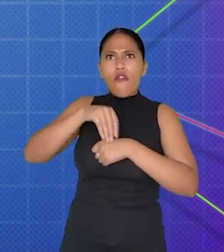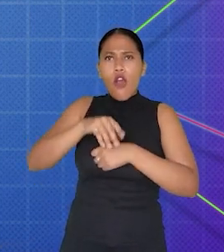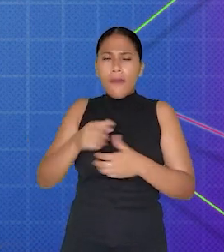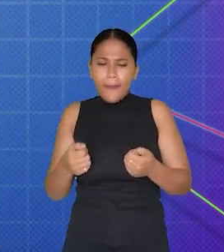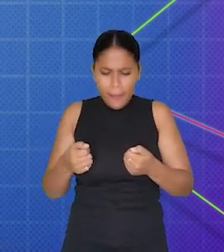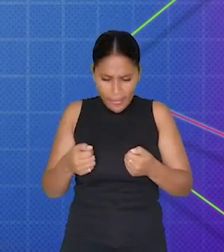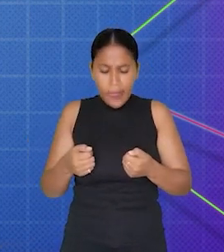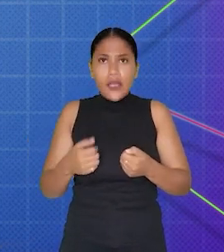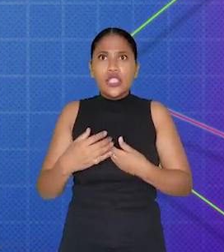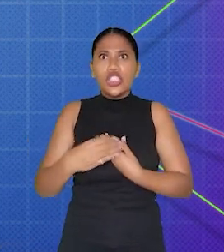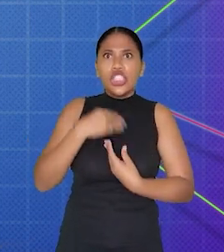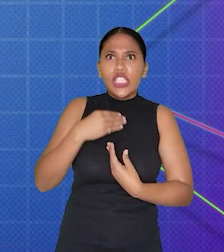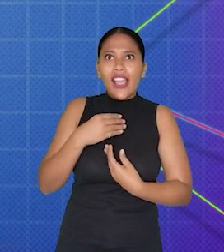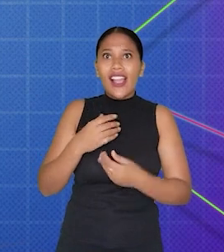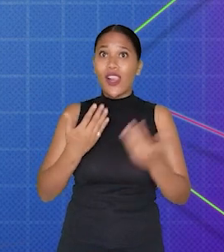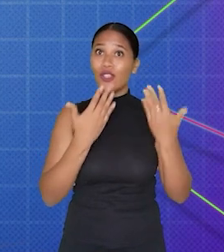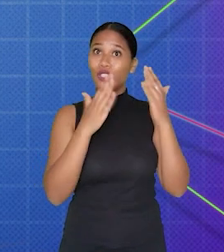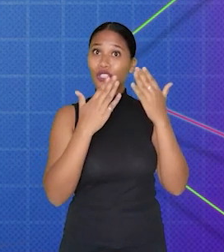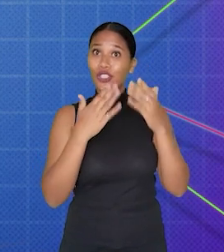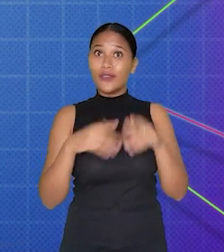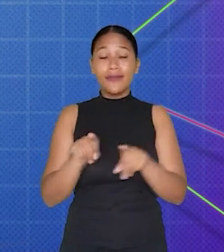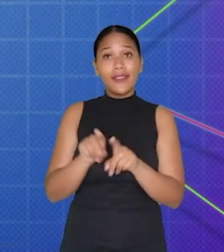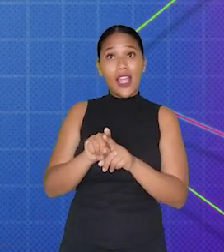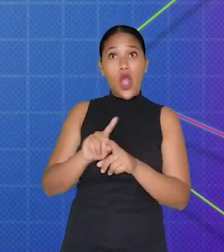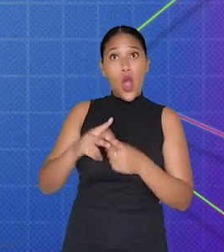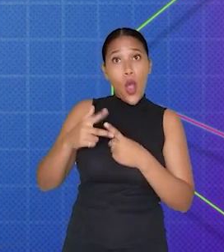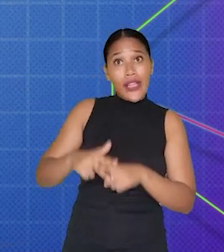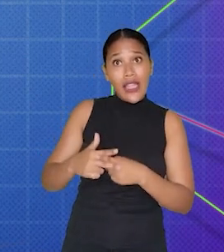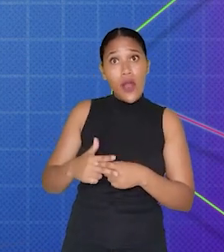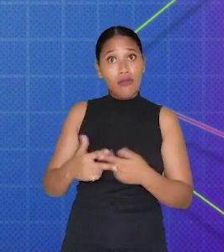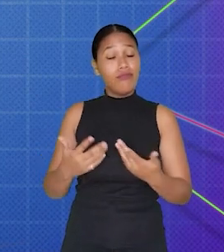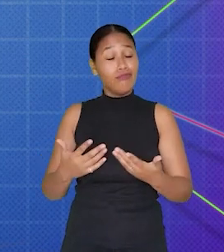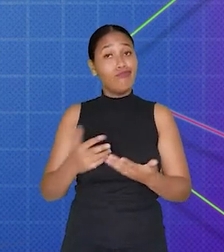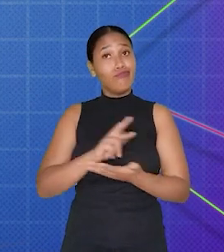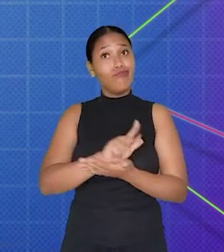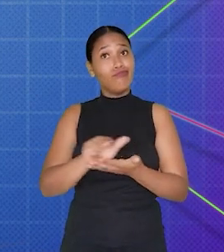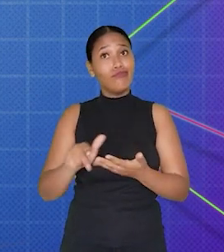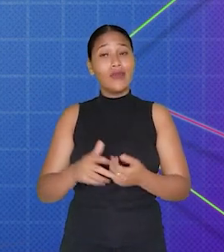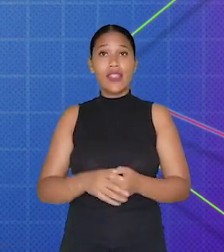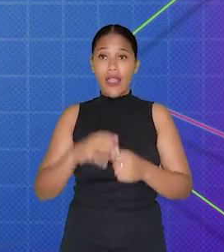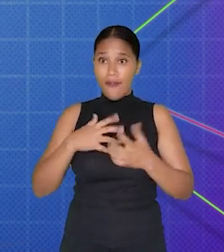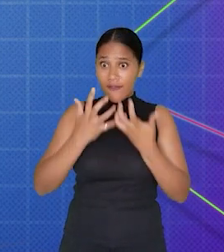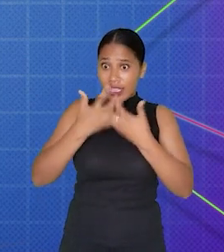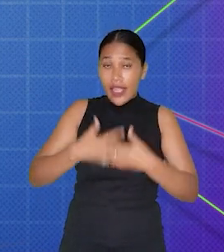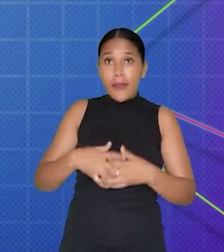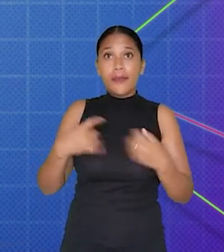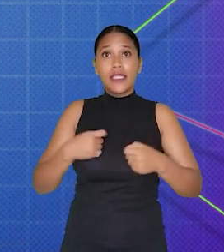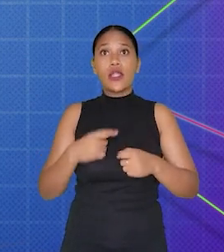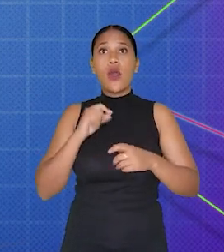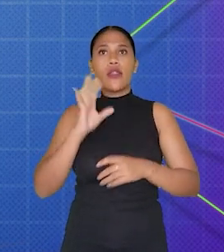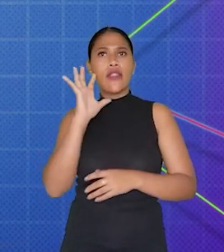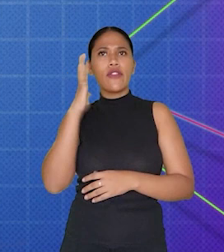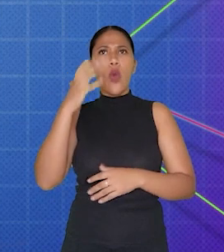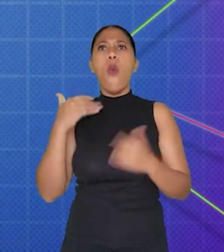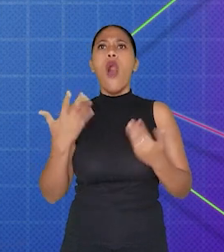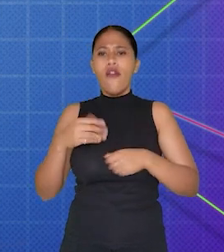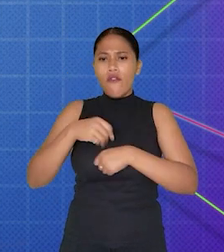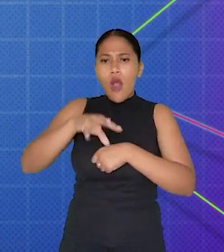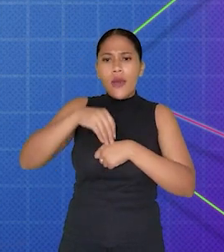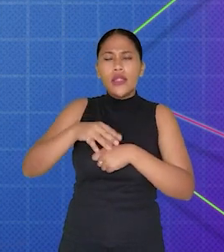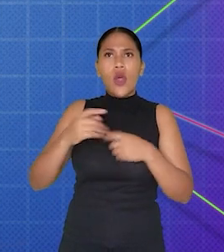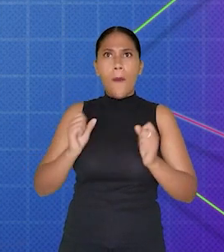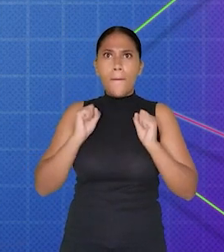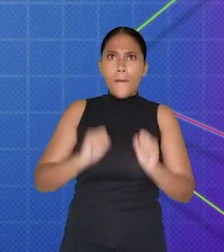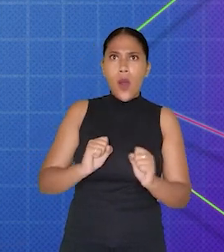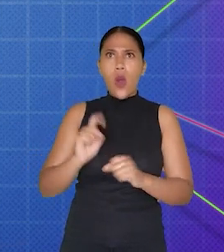diferentes informações ao jogador, como dicas, elogios, alertas ou correções. Para desenvolver um sistema de feedback eficiente, é necessário definir